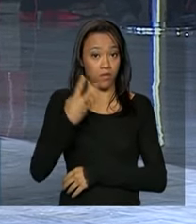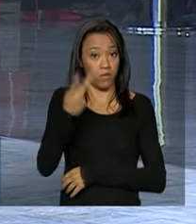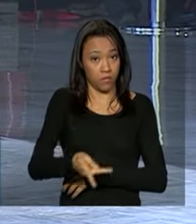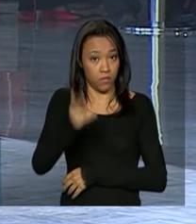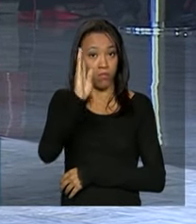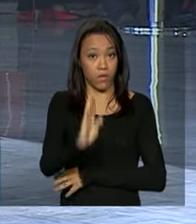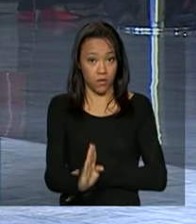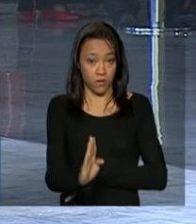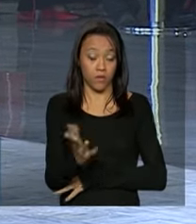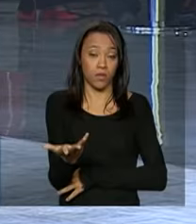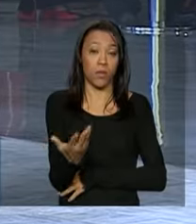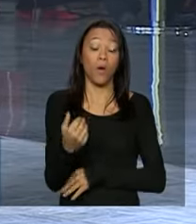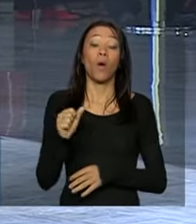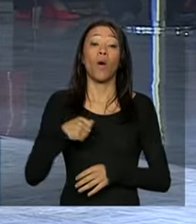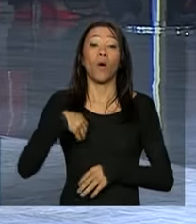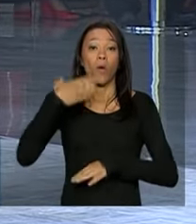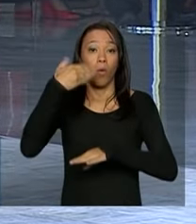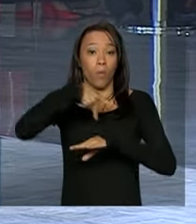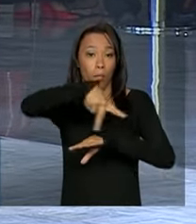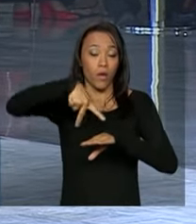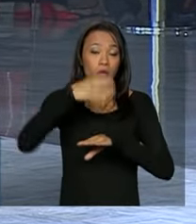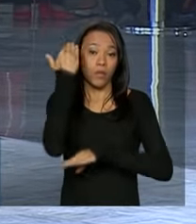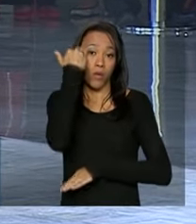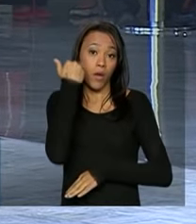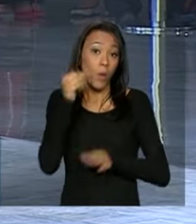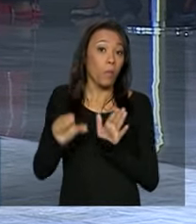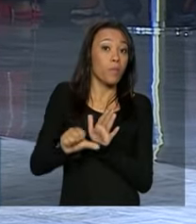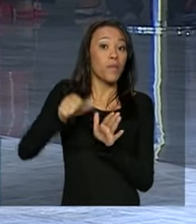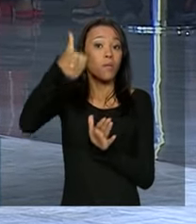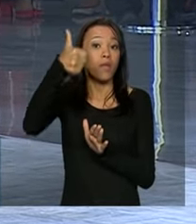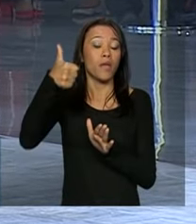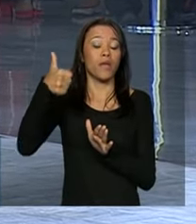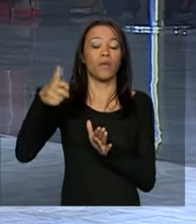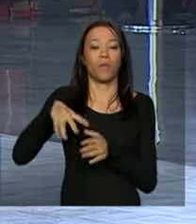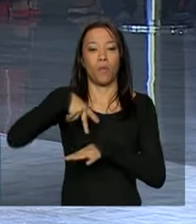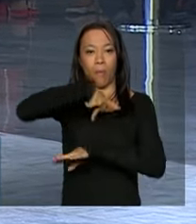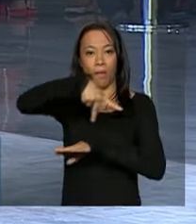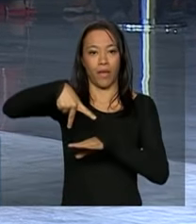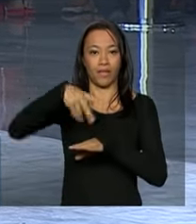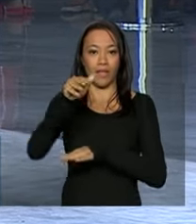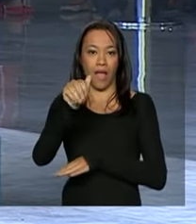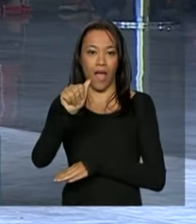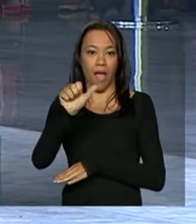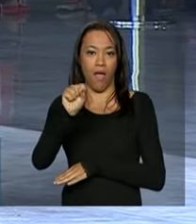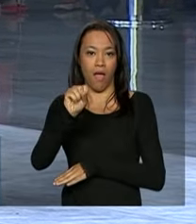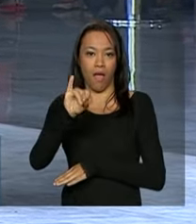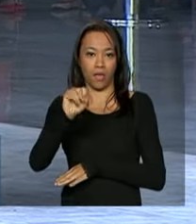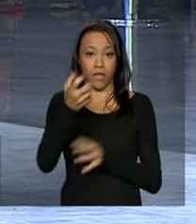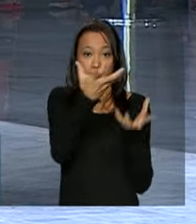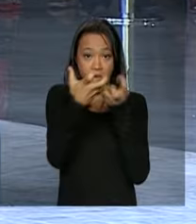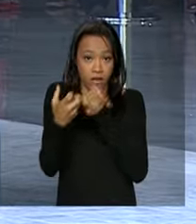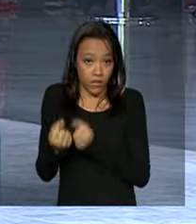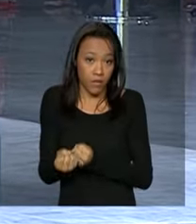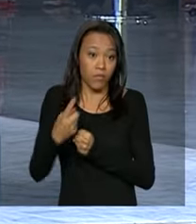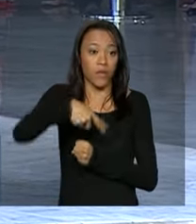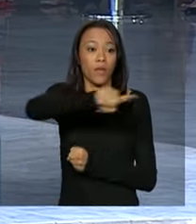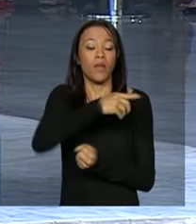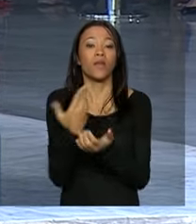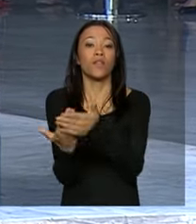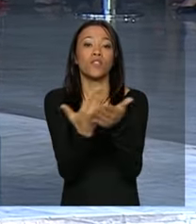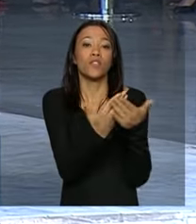A Coreia foi o primeiro país da Ásia a receber estudantes brasileiros no programa Ciência Sem